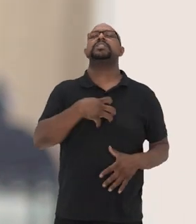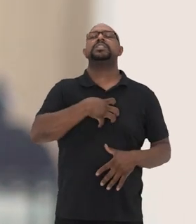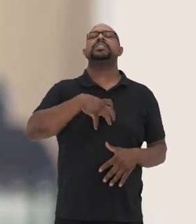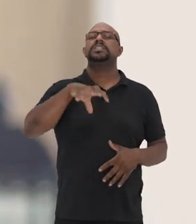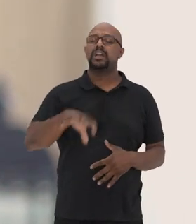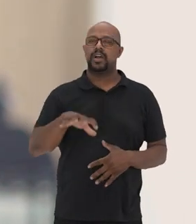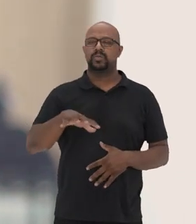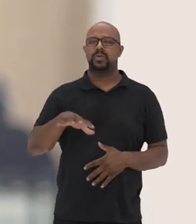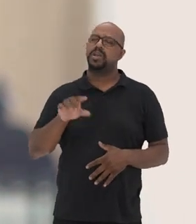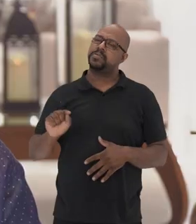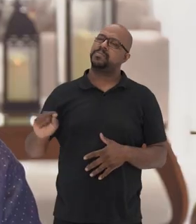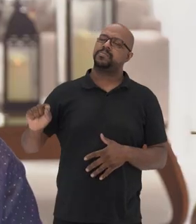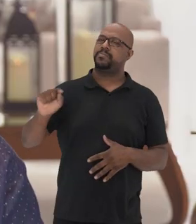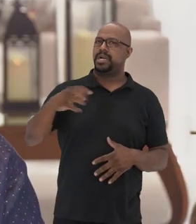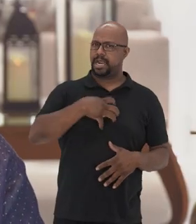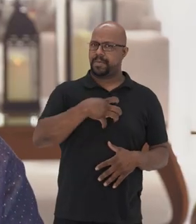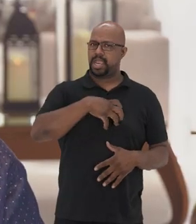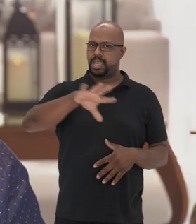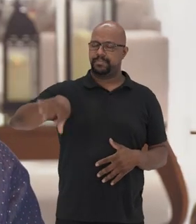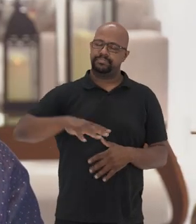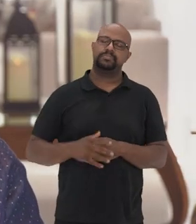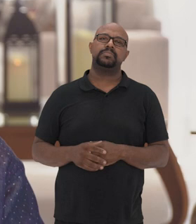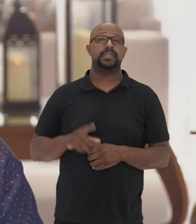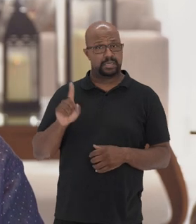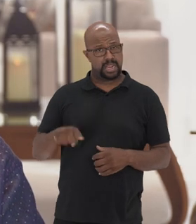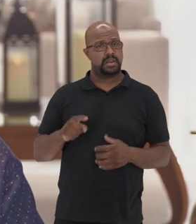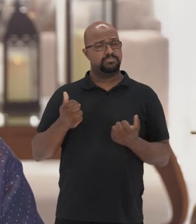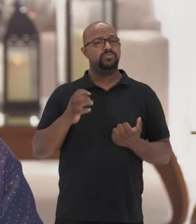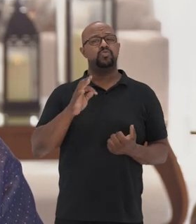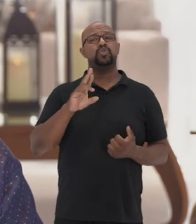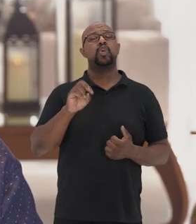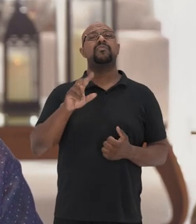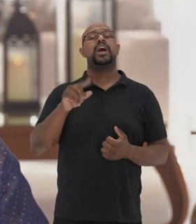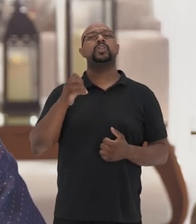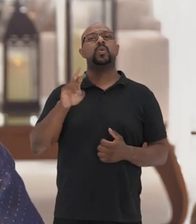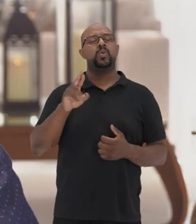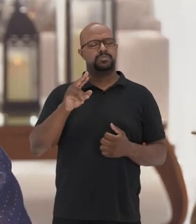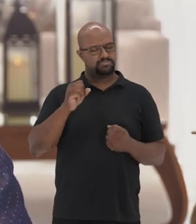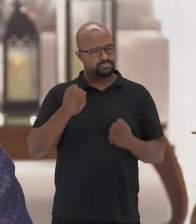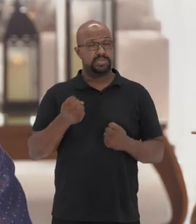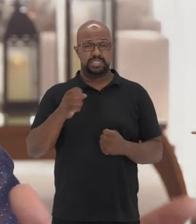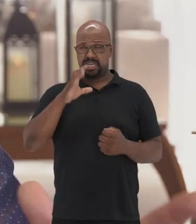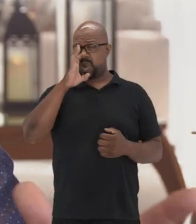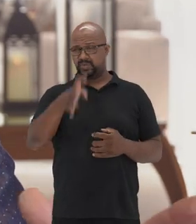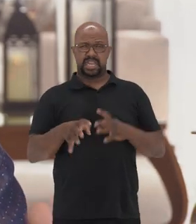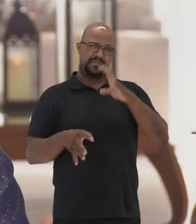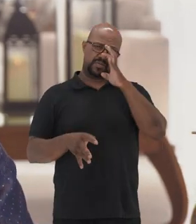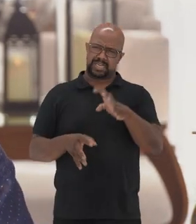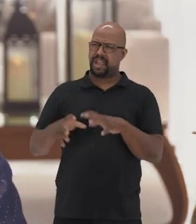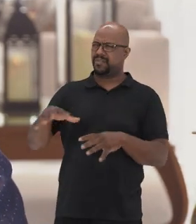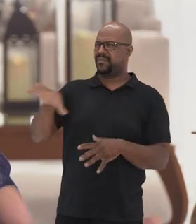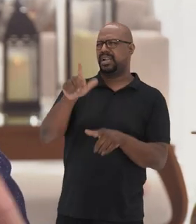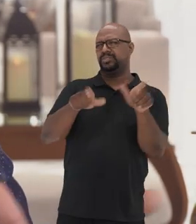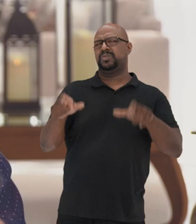outros centros do recôncavo ele era um trovador e ele acusava vários membros